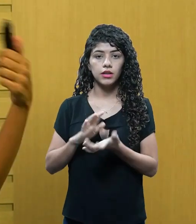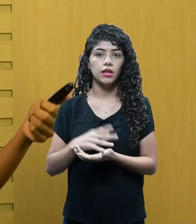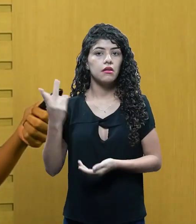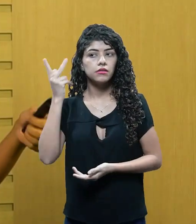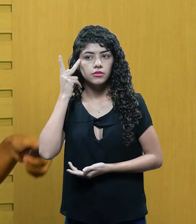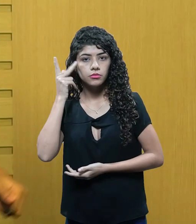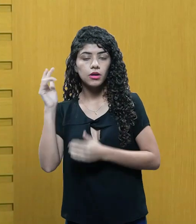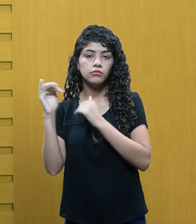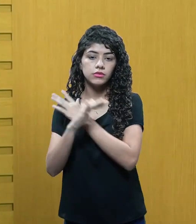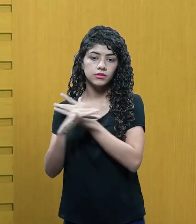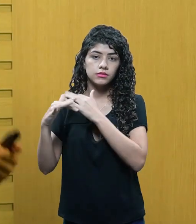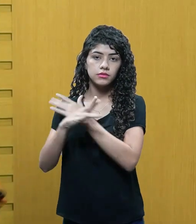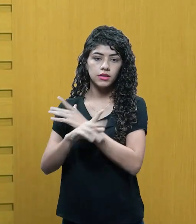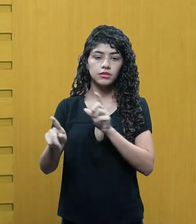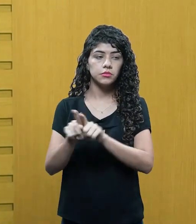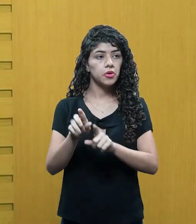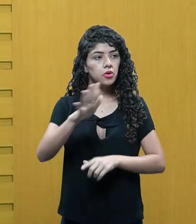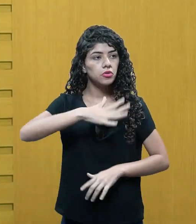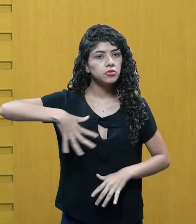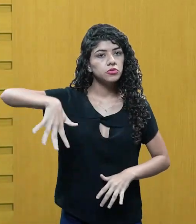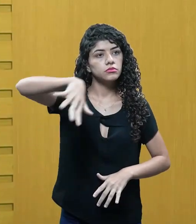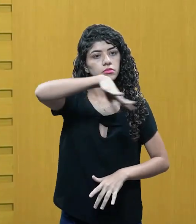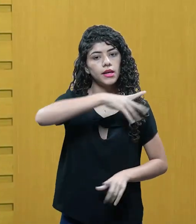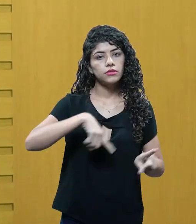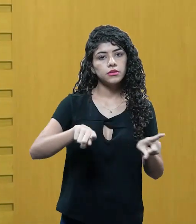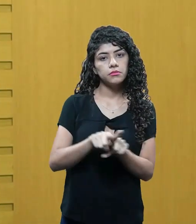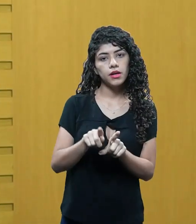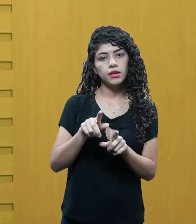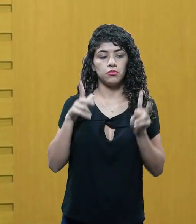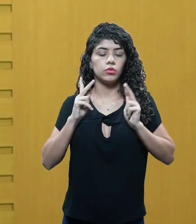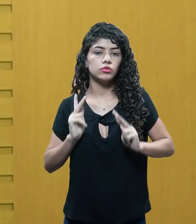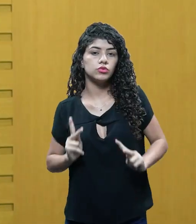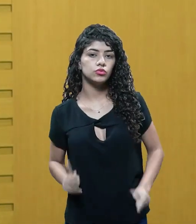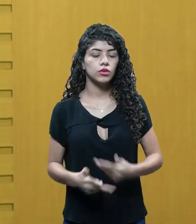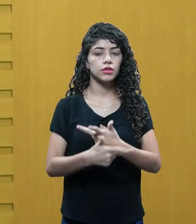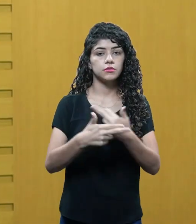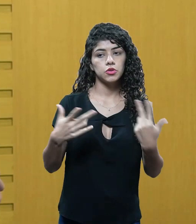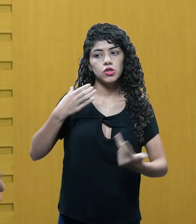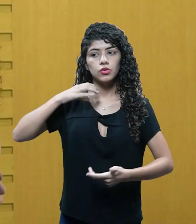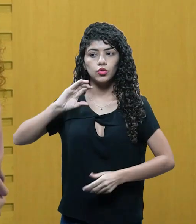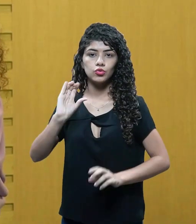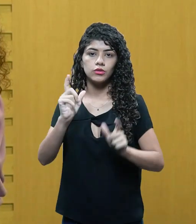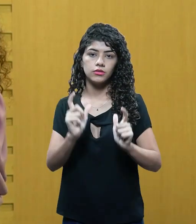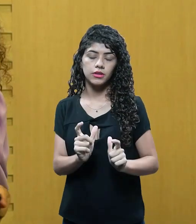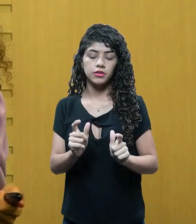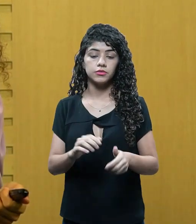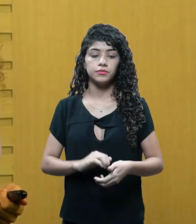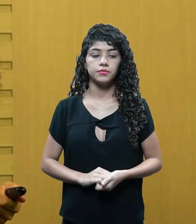ambiente paulistano. Não só no cenário, mas também ali no jeito das pessoas, da cultura local e